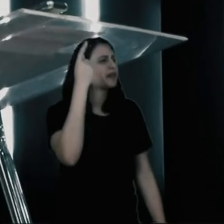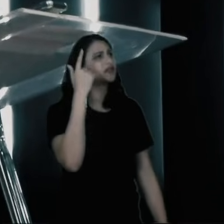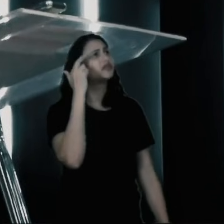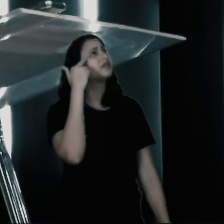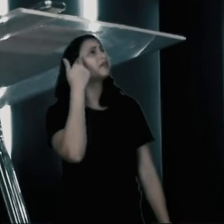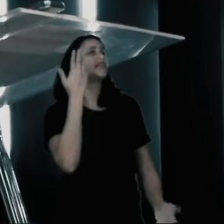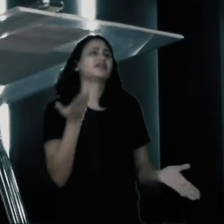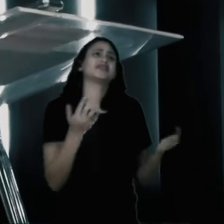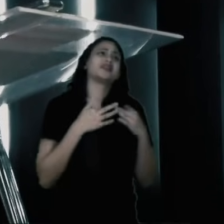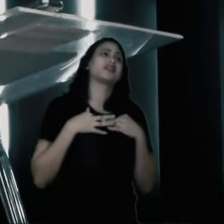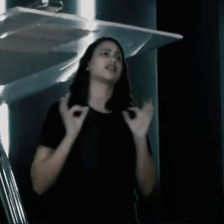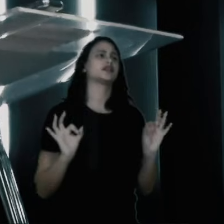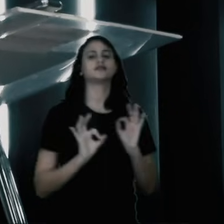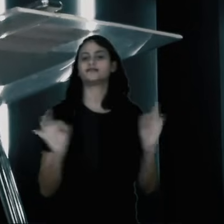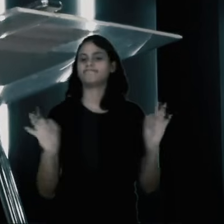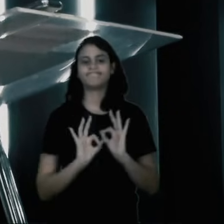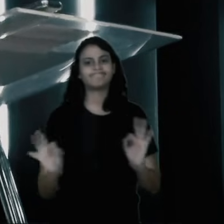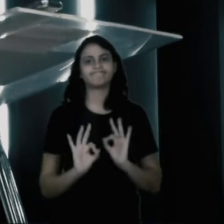Não.